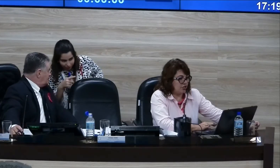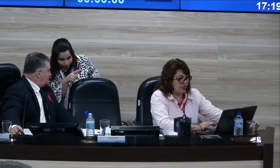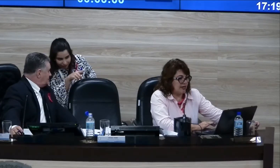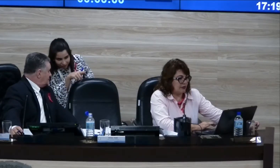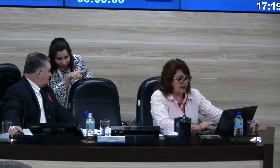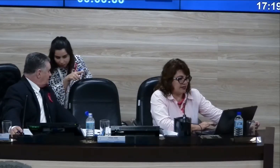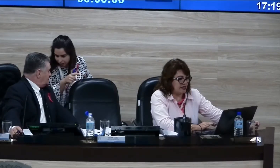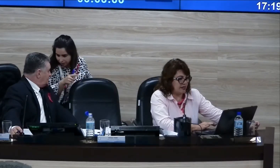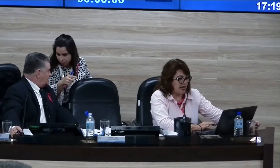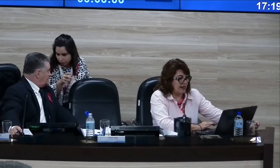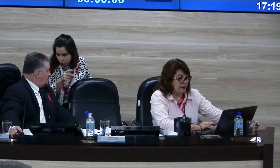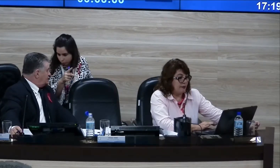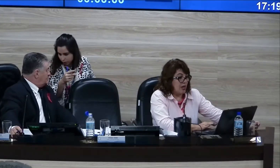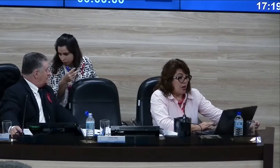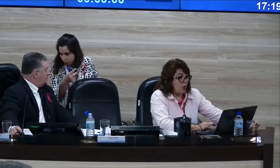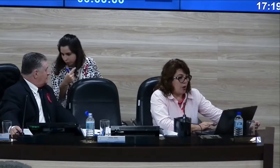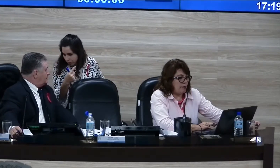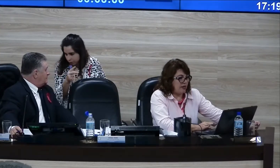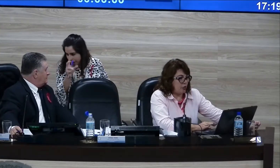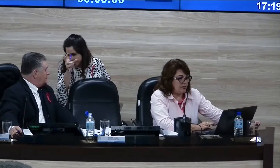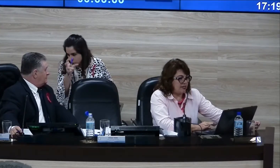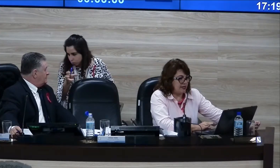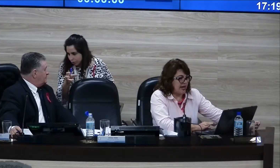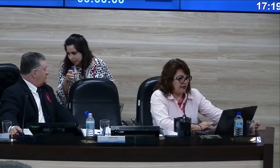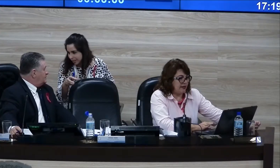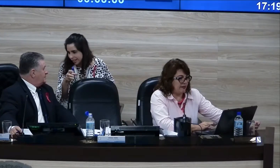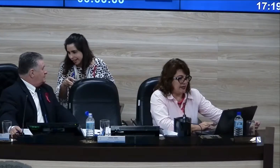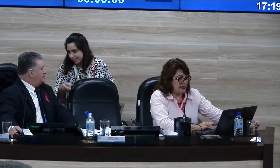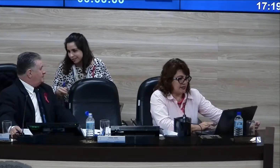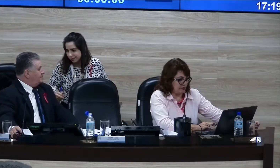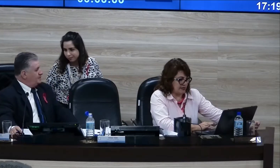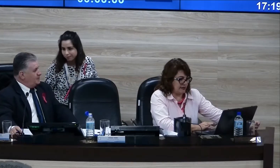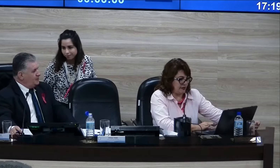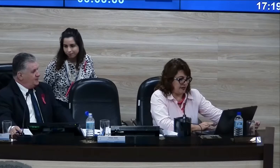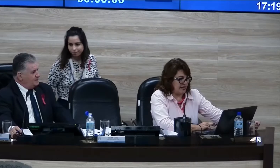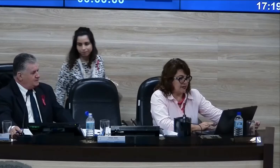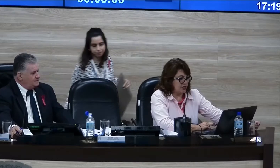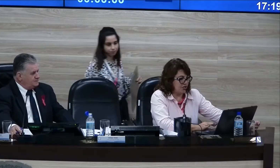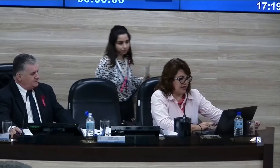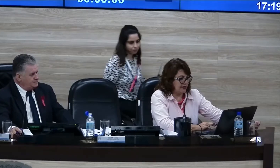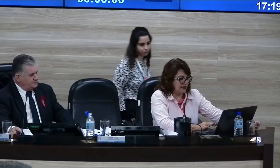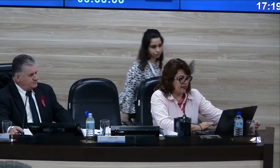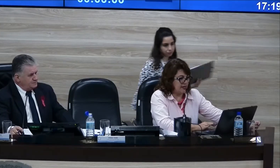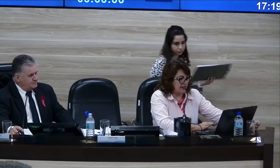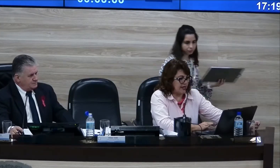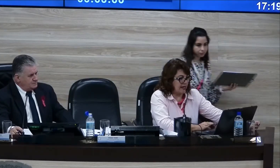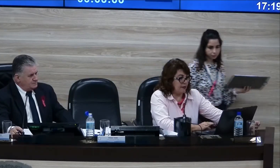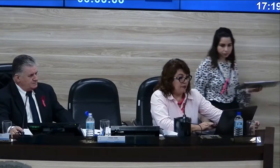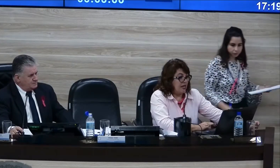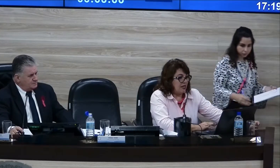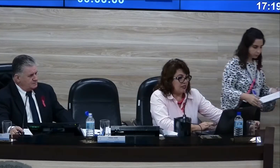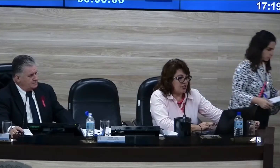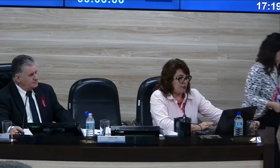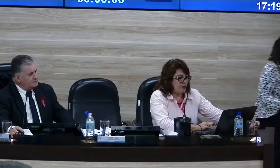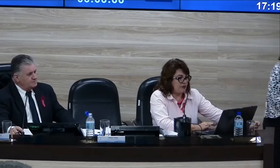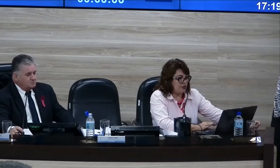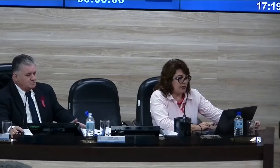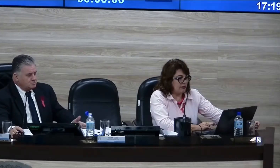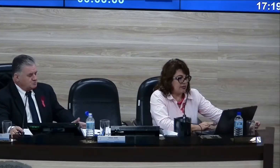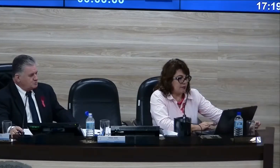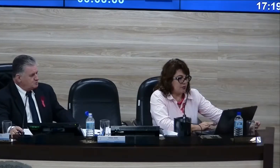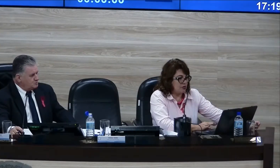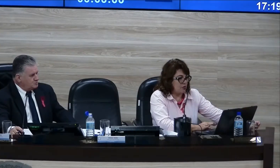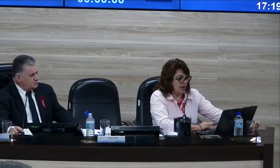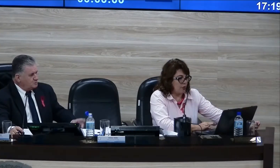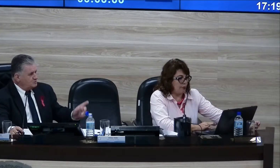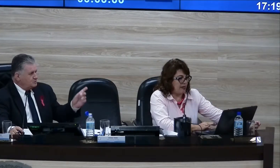Clube destinado à terceira idade? Qual a periodicidade da avaliação das atividades destinadas à terceira idade? Existe profissional